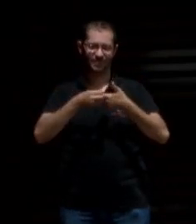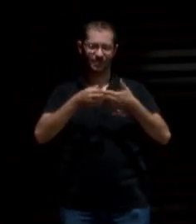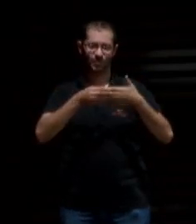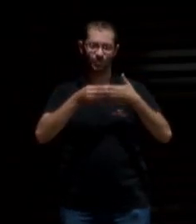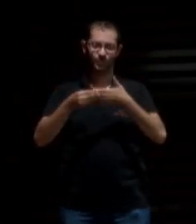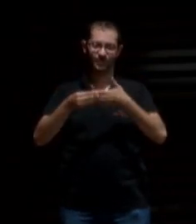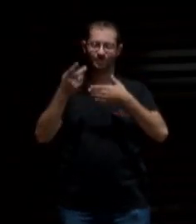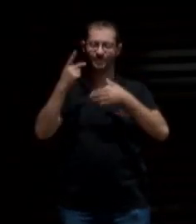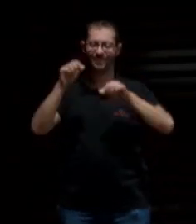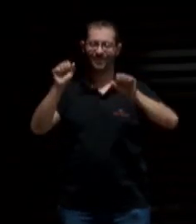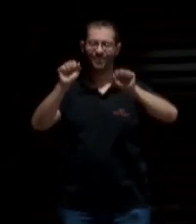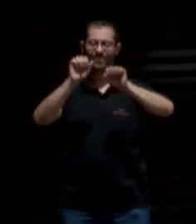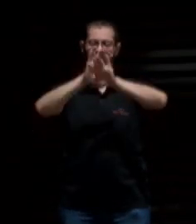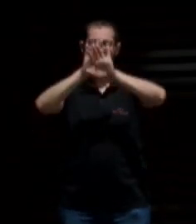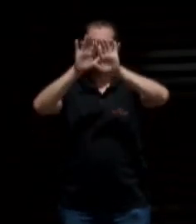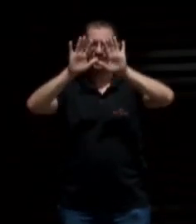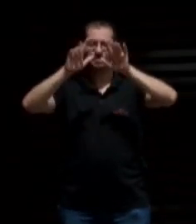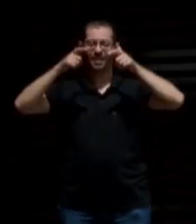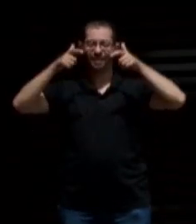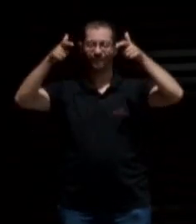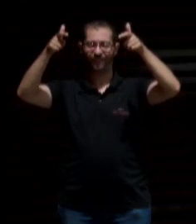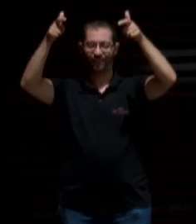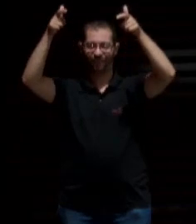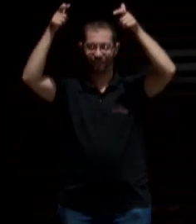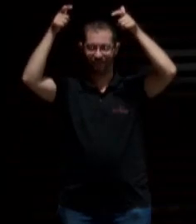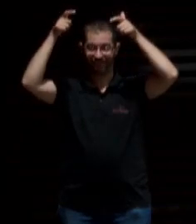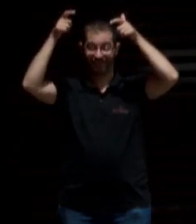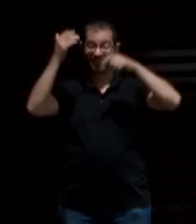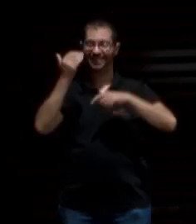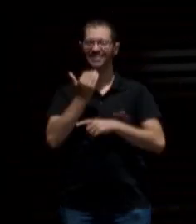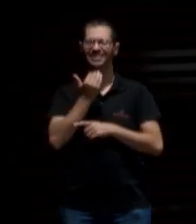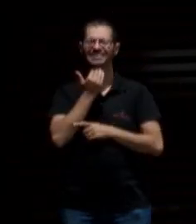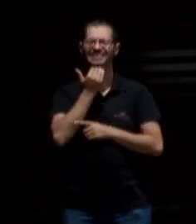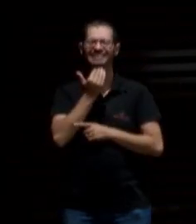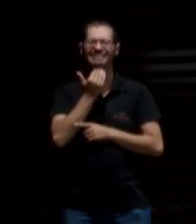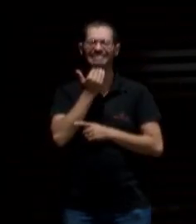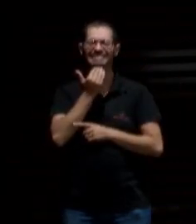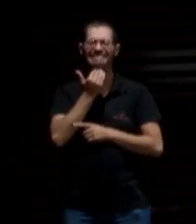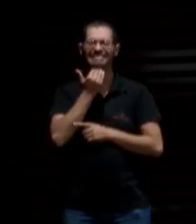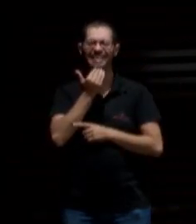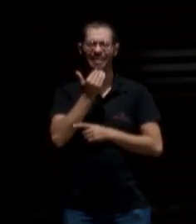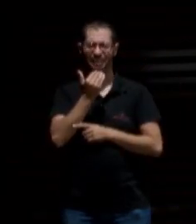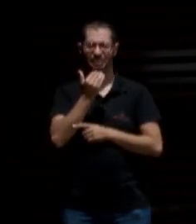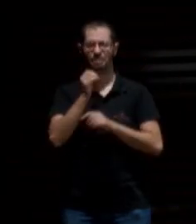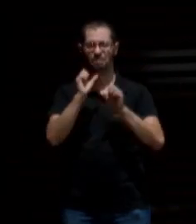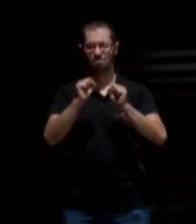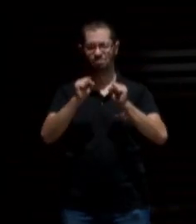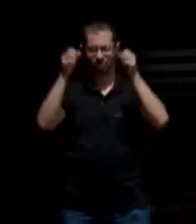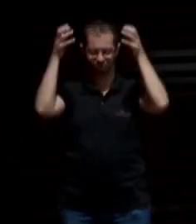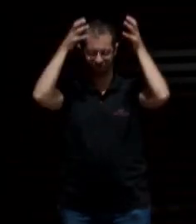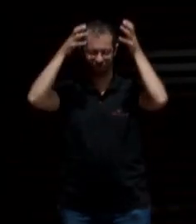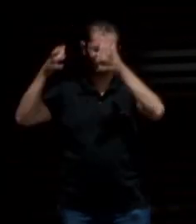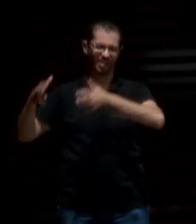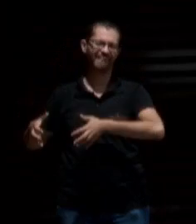aquela coroa que está reservada para nós. E ninguém, em hipótese alguma, pode tirar.